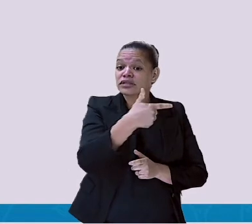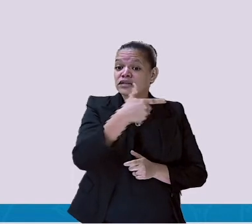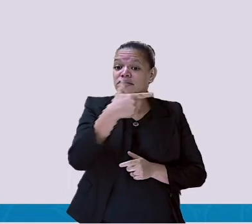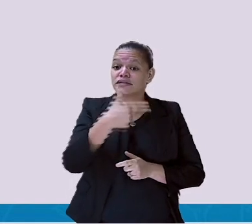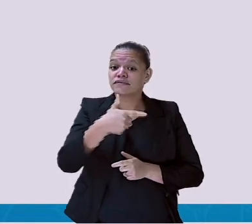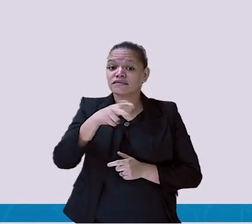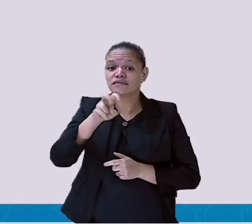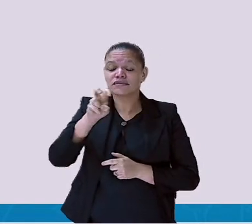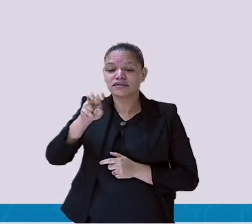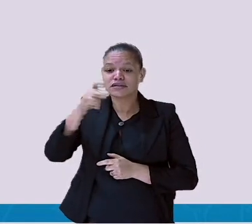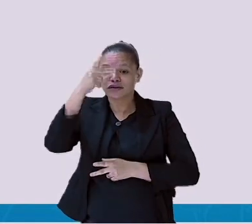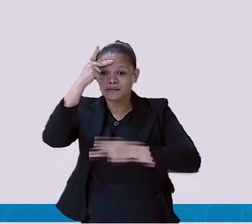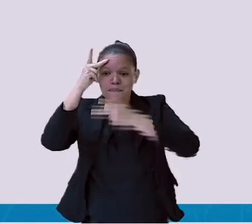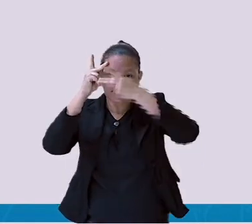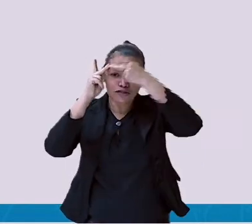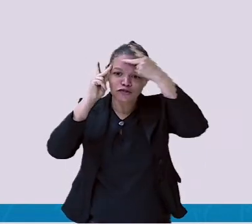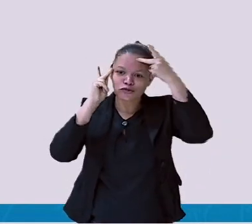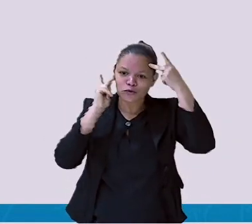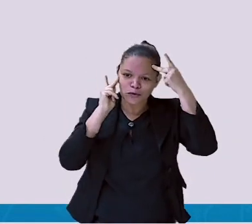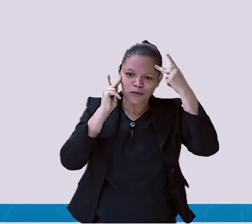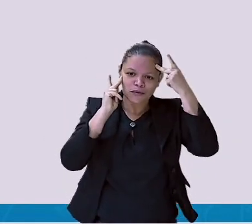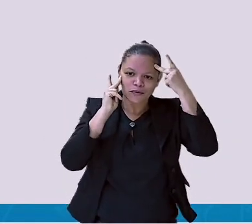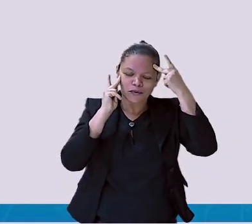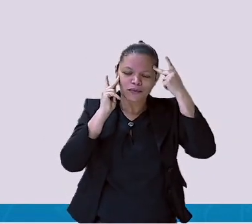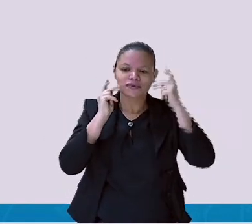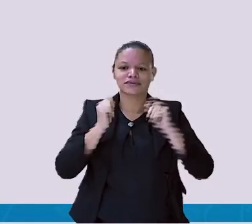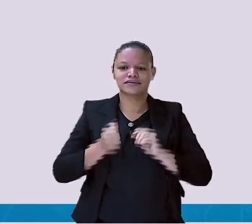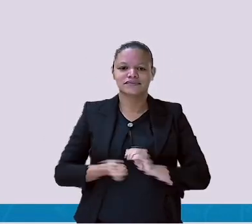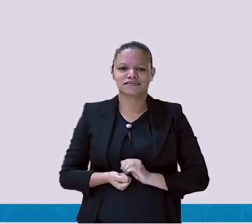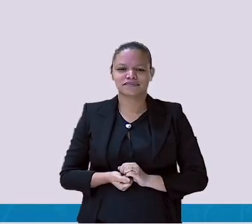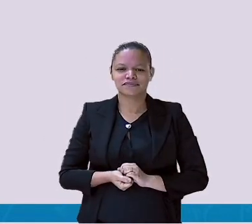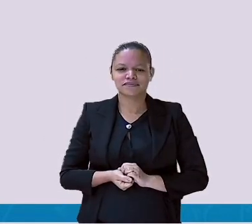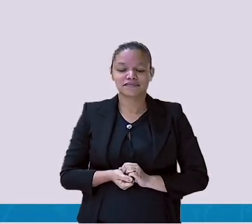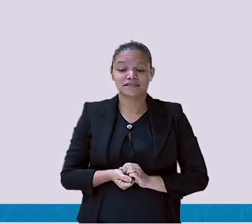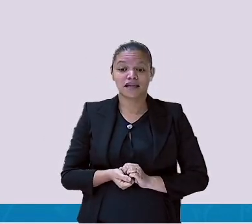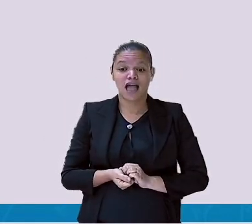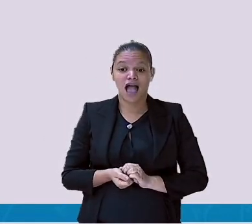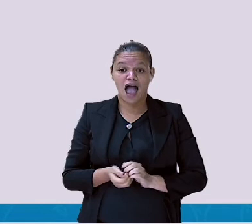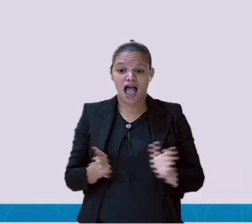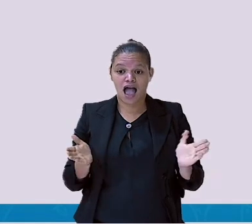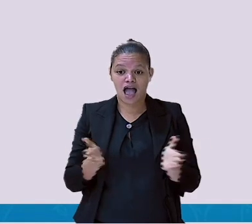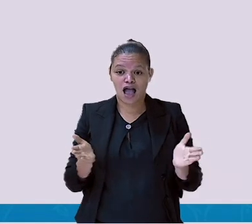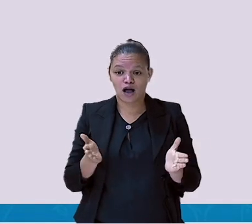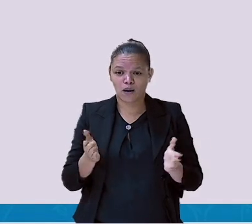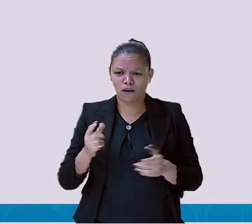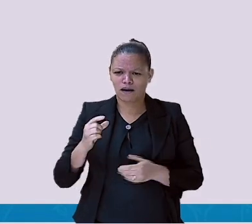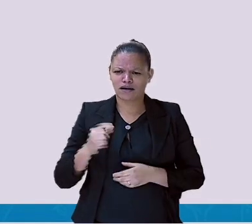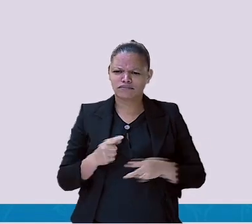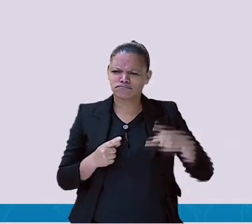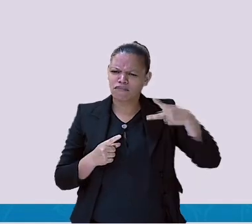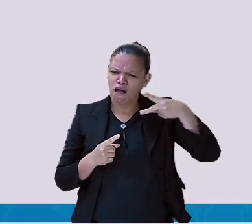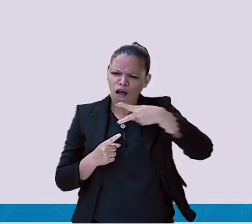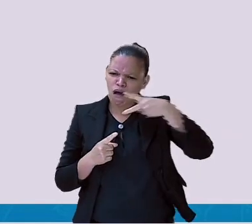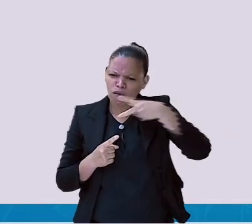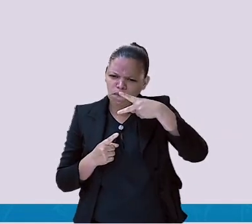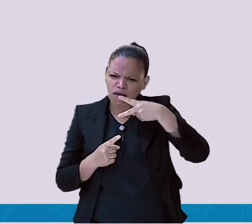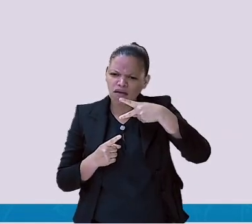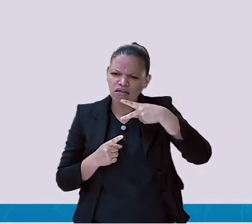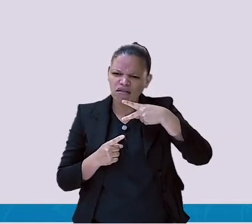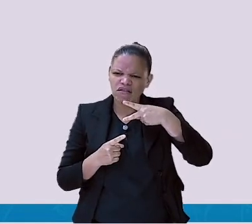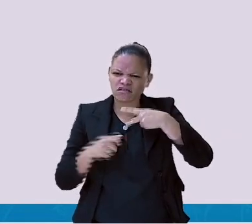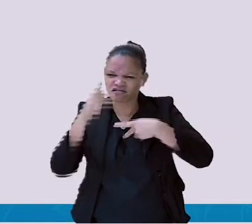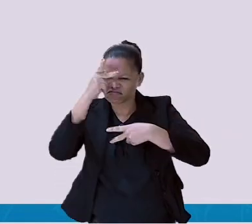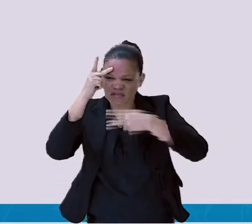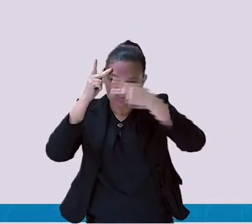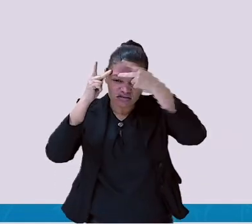menos pedem, que eles menos gostam? É o de morango, porque a barra tá menor. Aí a gente vem aqui